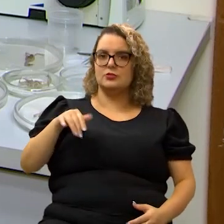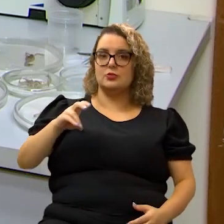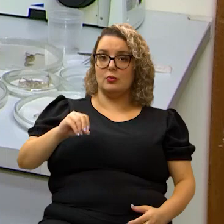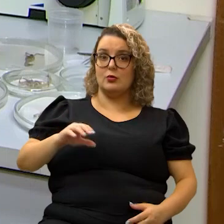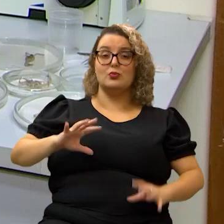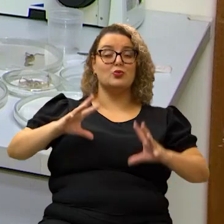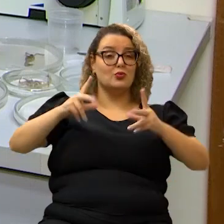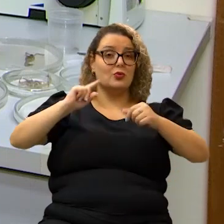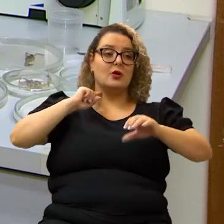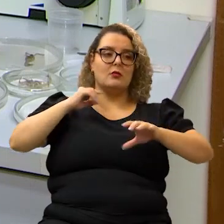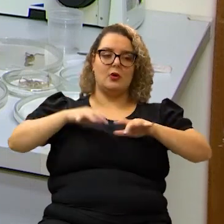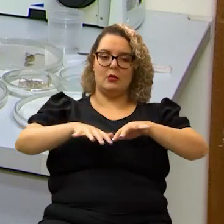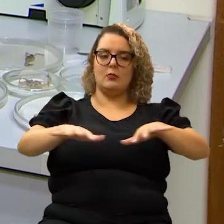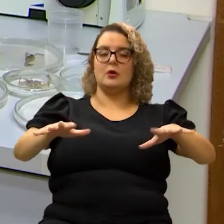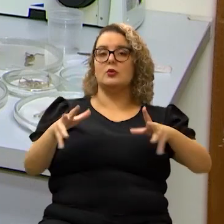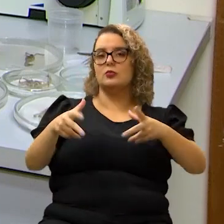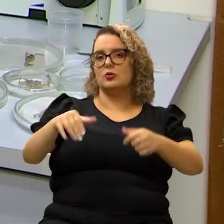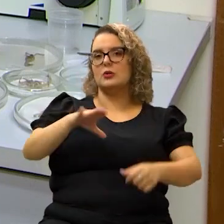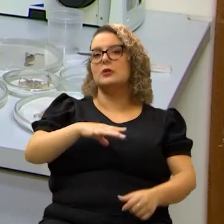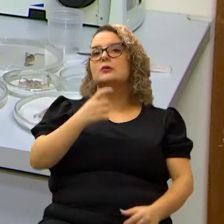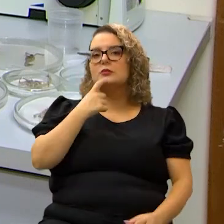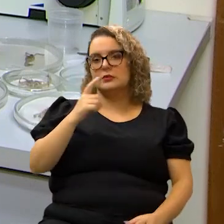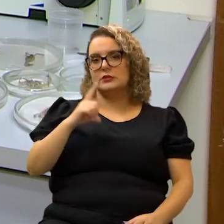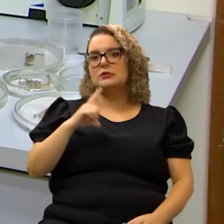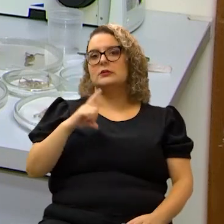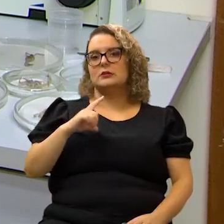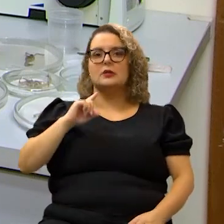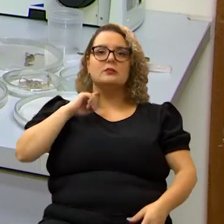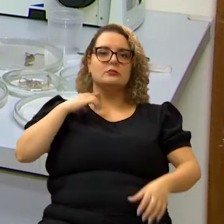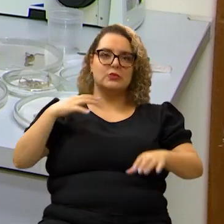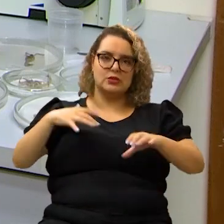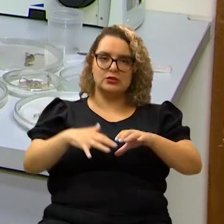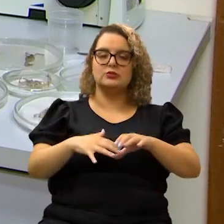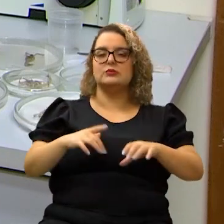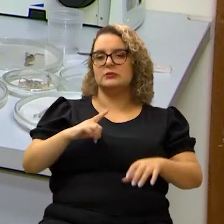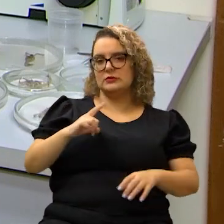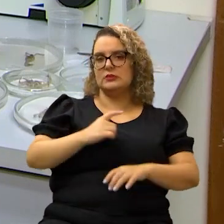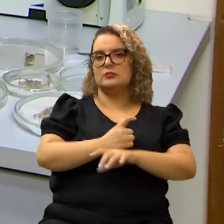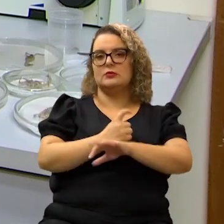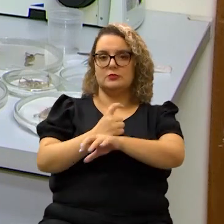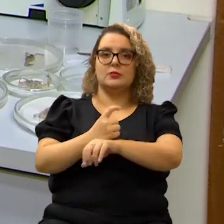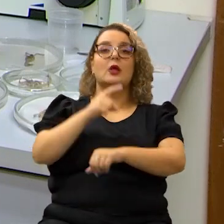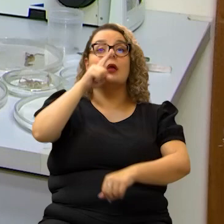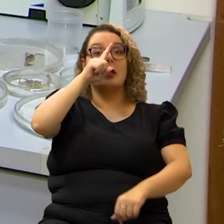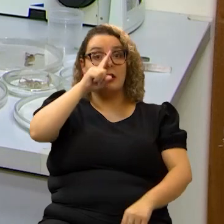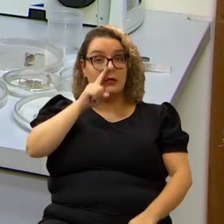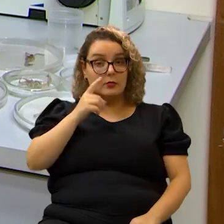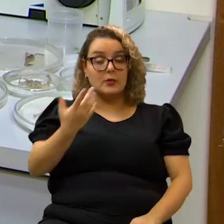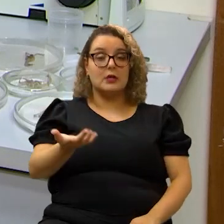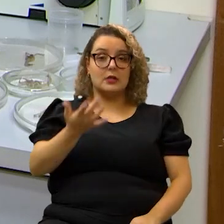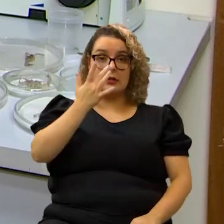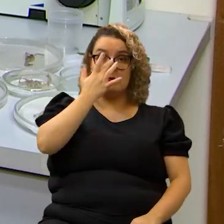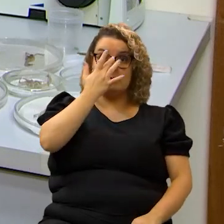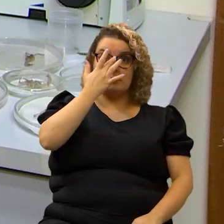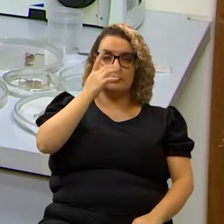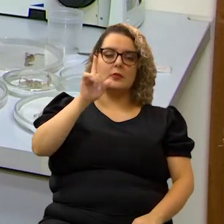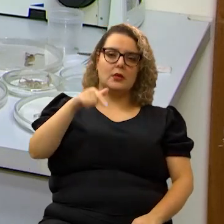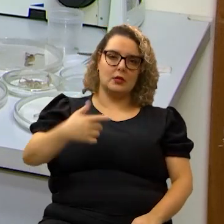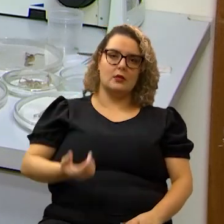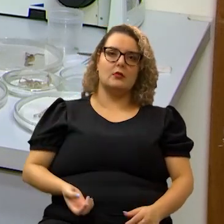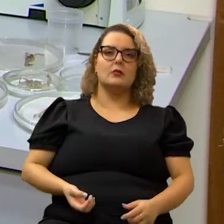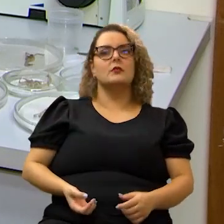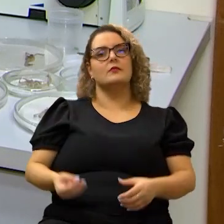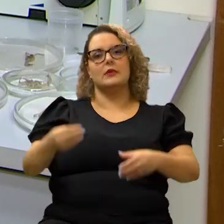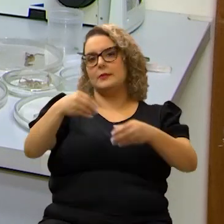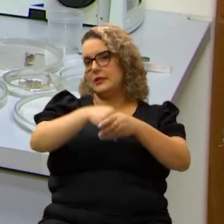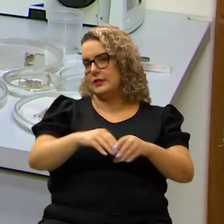esgoto inteira de Campinas. Então em Campinas inteiro, a gente tem na rede de esgoto, a gente tem a presença do escorpião amarelo. Então, e aí é